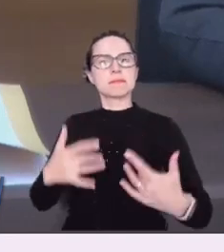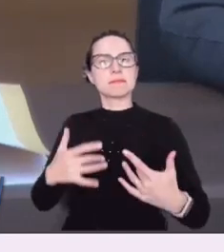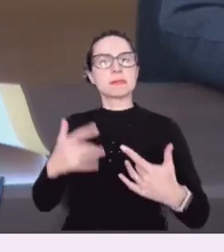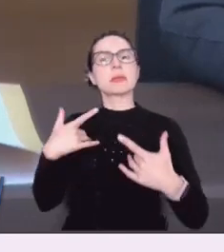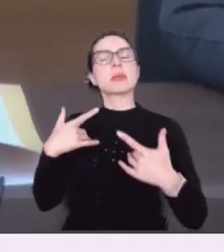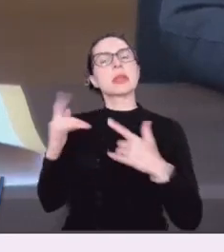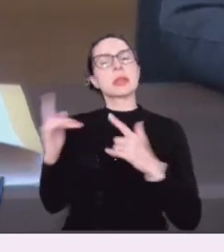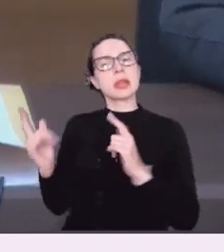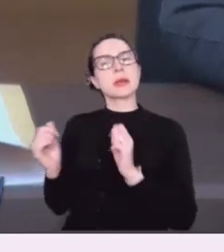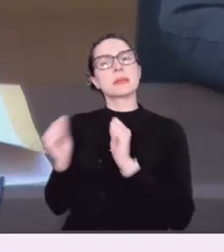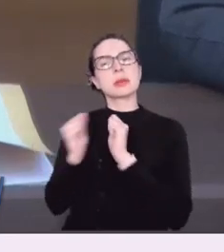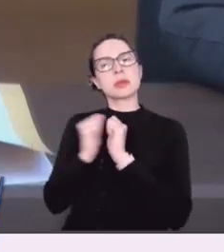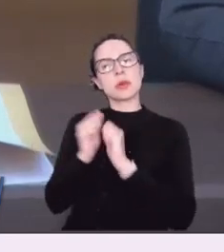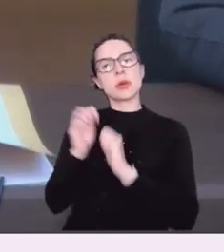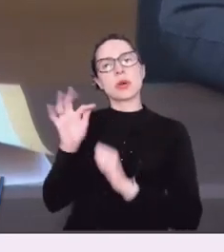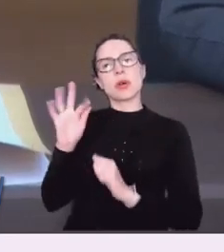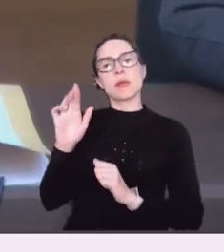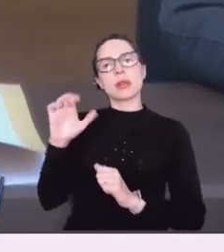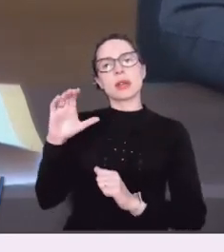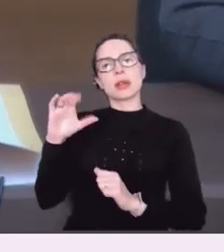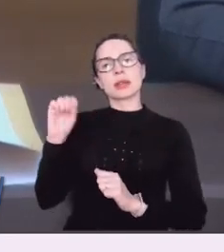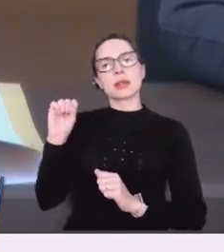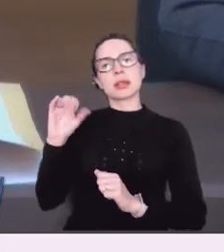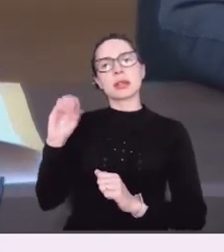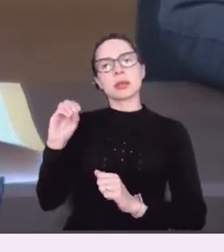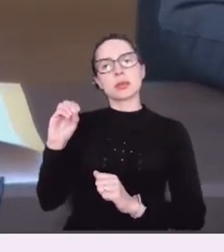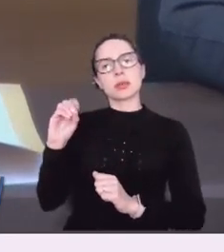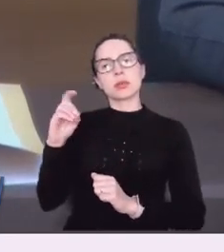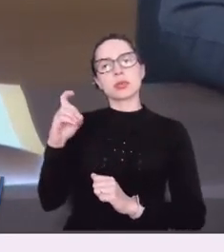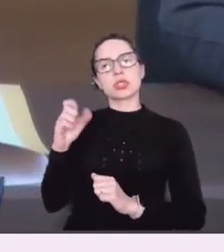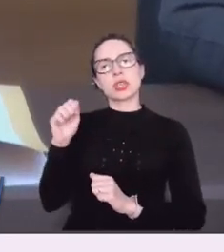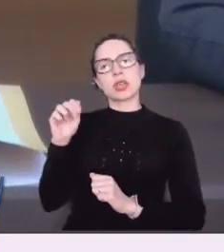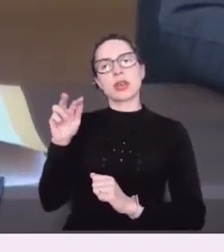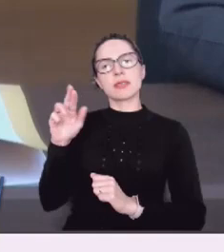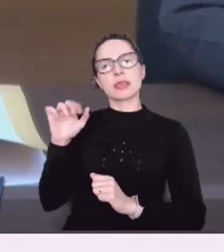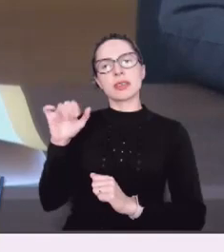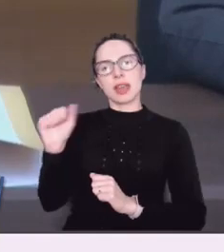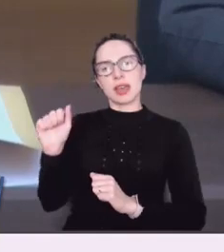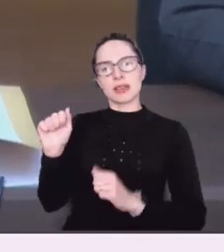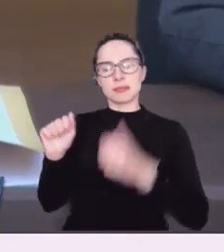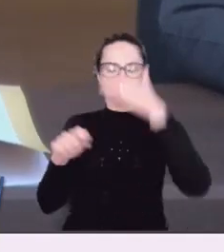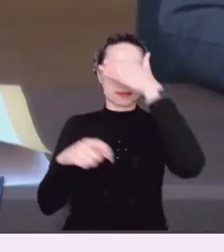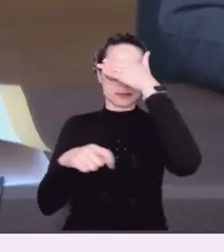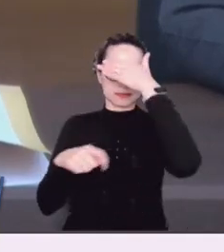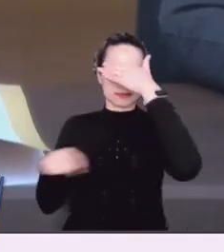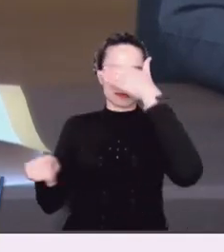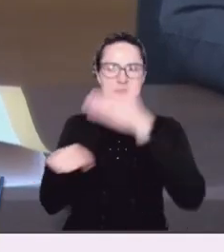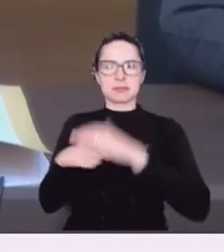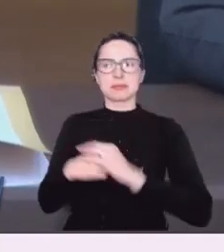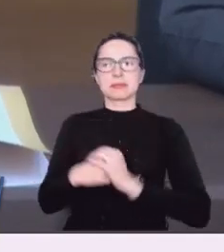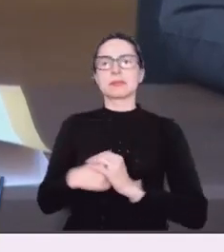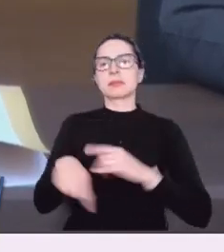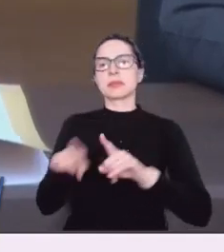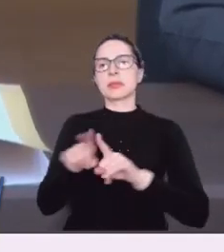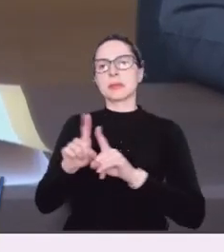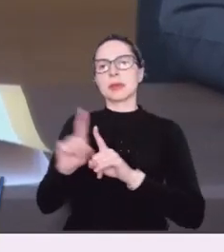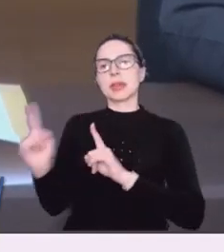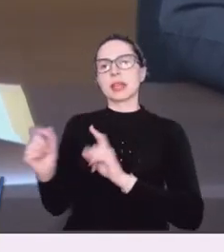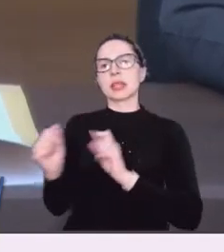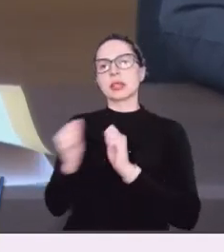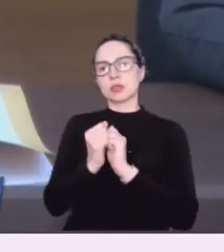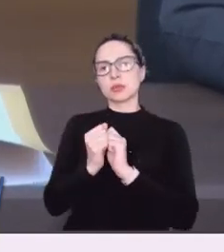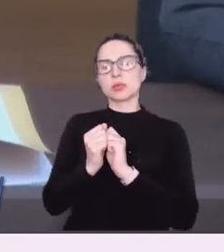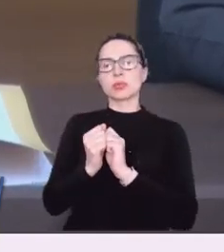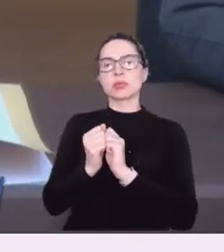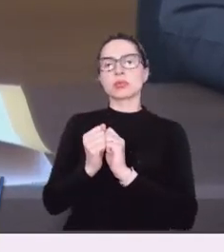mestre Francisco Cândido Xavier, conhecido como Chico Xavier, cujo qual recebia